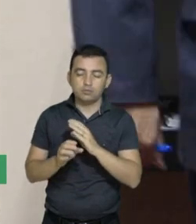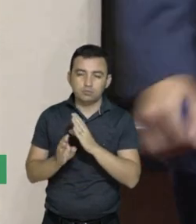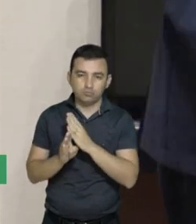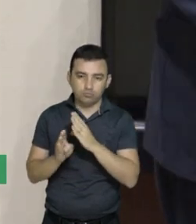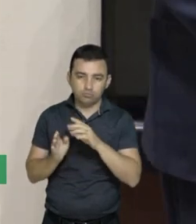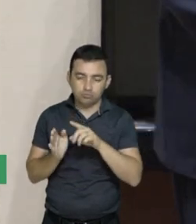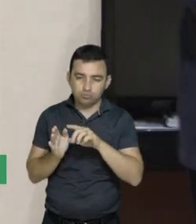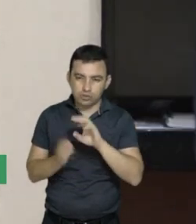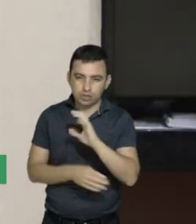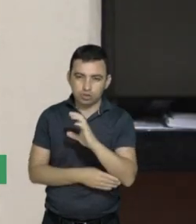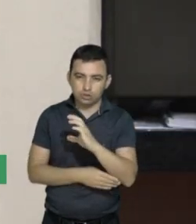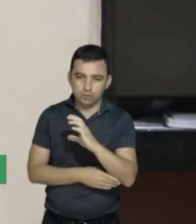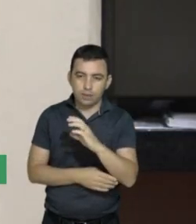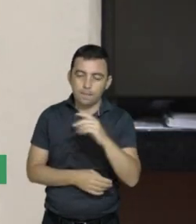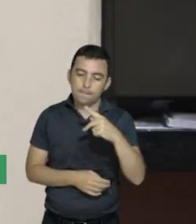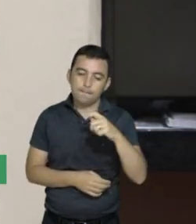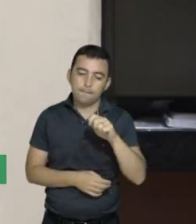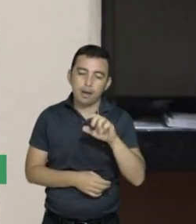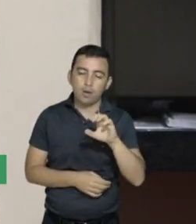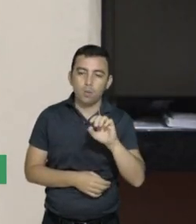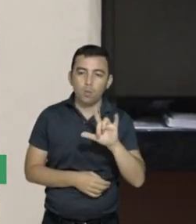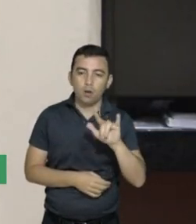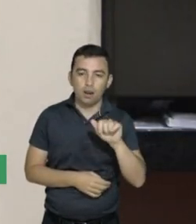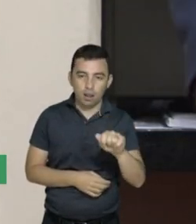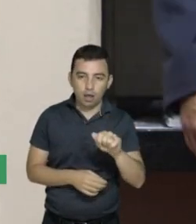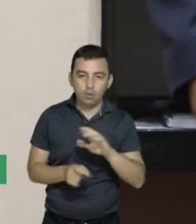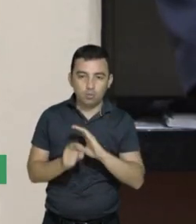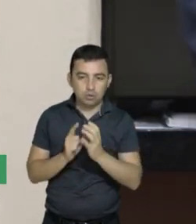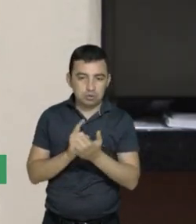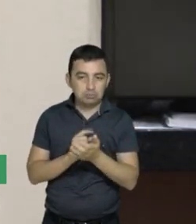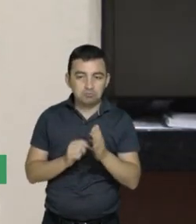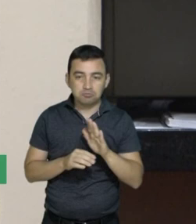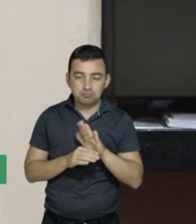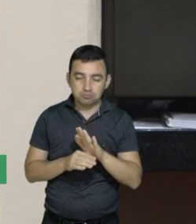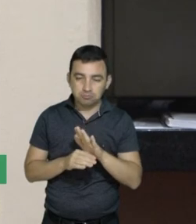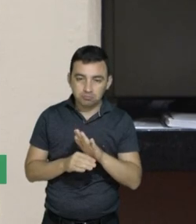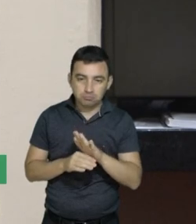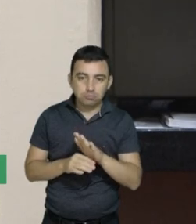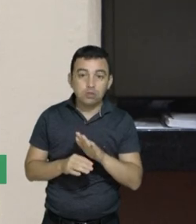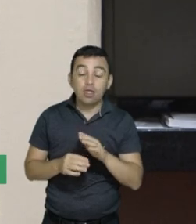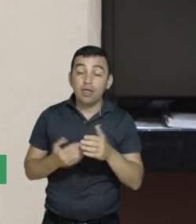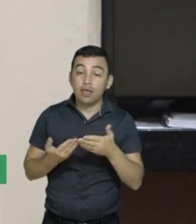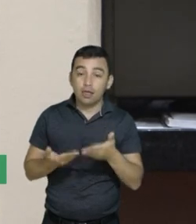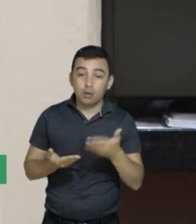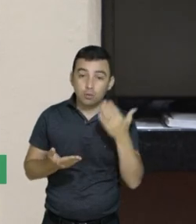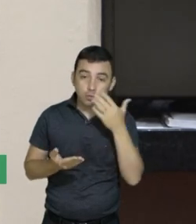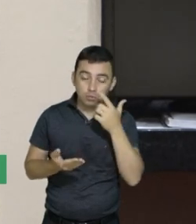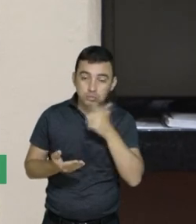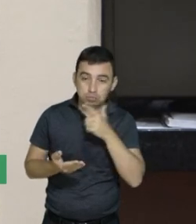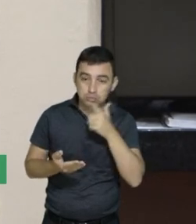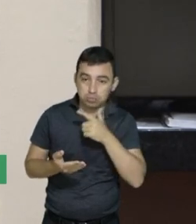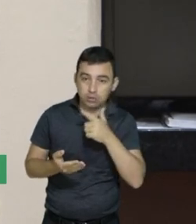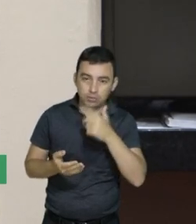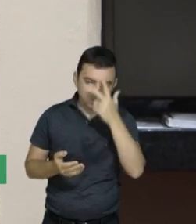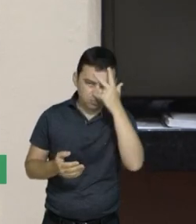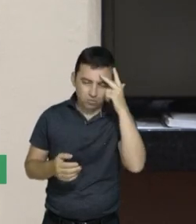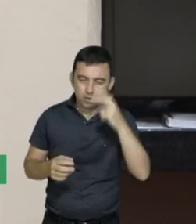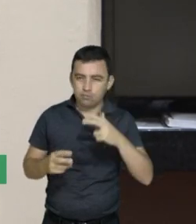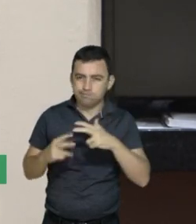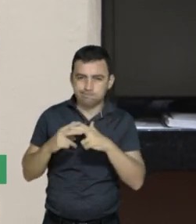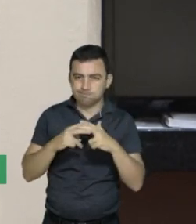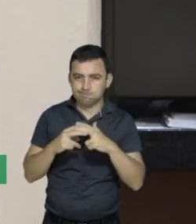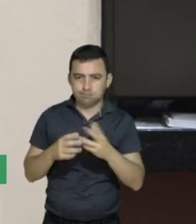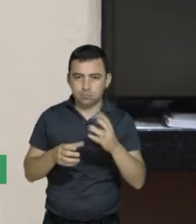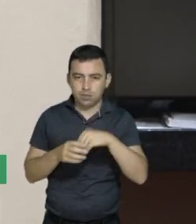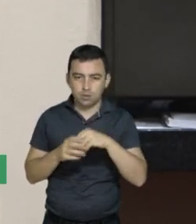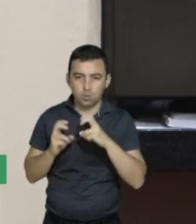de Rio do Sul pelos serviços prestados à comunidade do Rio sulense ao intervir em briga armada dentro de transporte coletivo